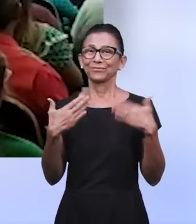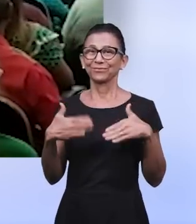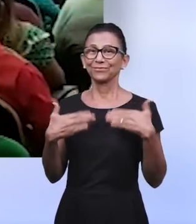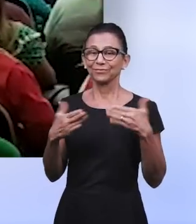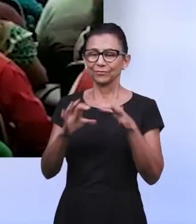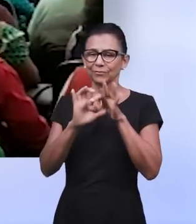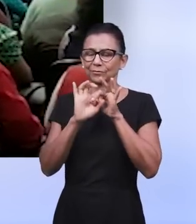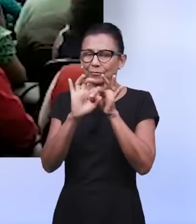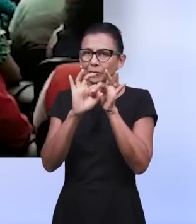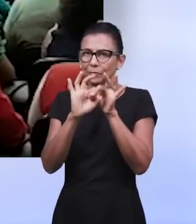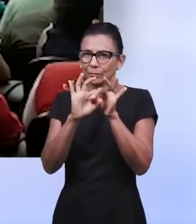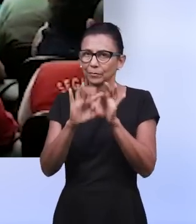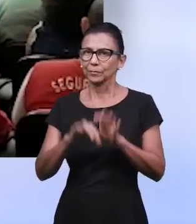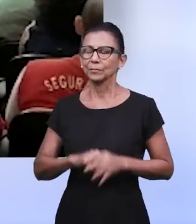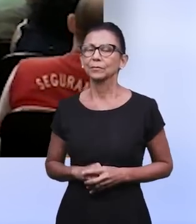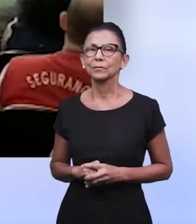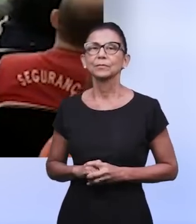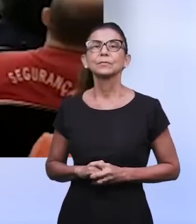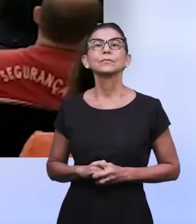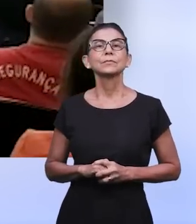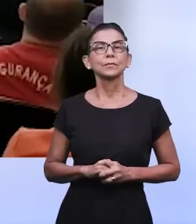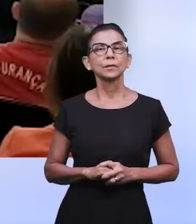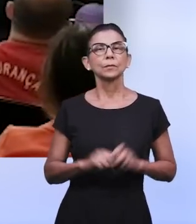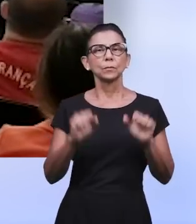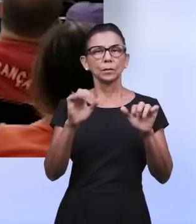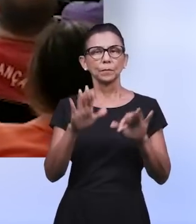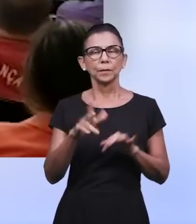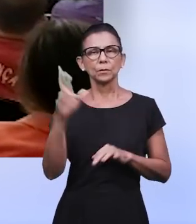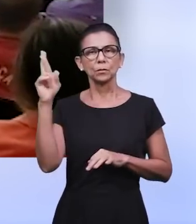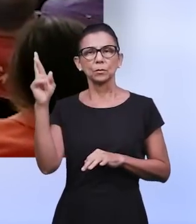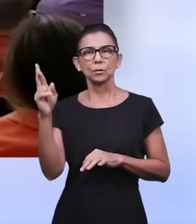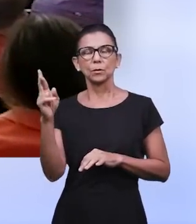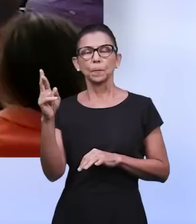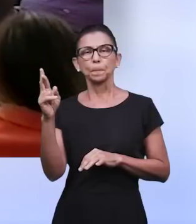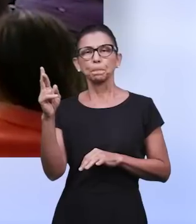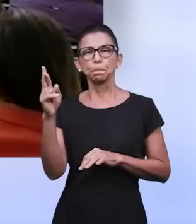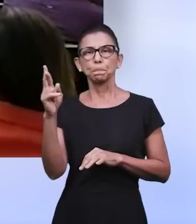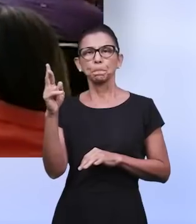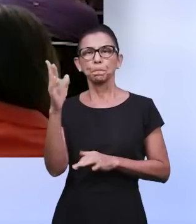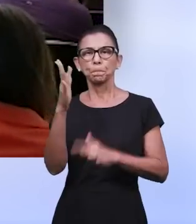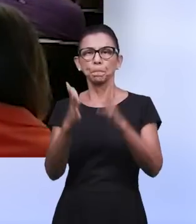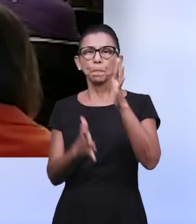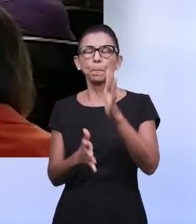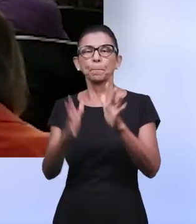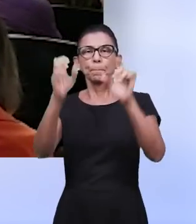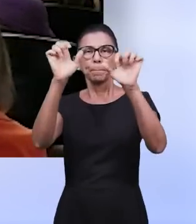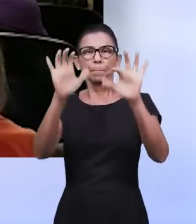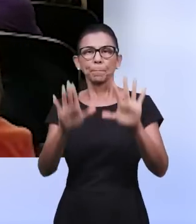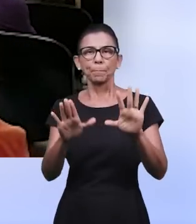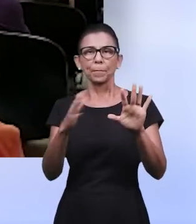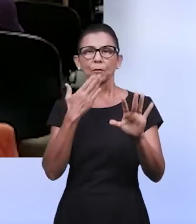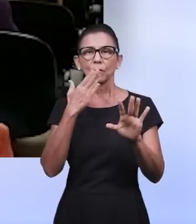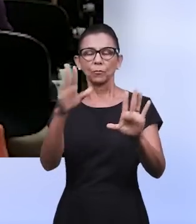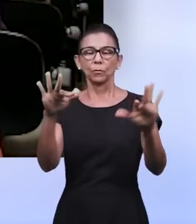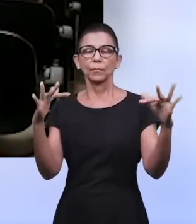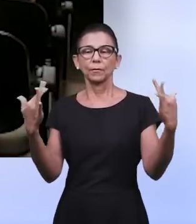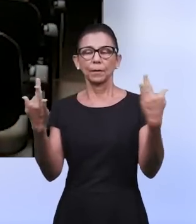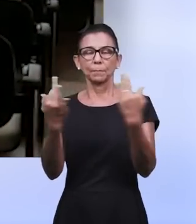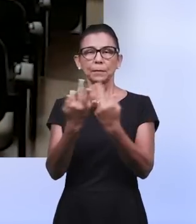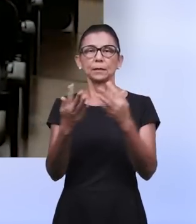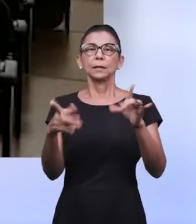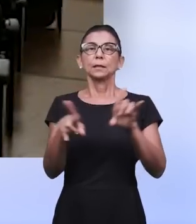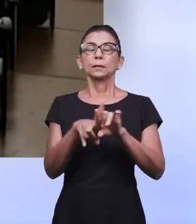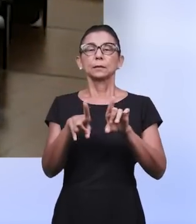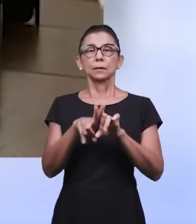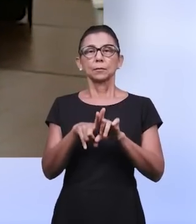Senhor diz que esta convocação teve o intuito de renovar as famílias. A segunda parte do seminário foi às 10 horas, onde